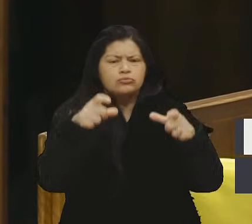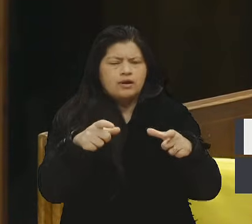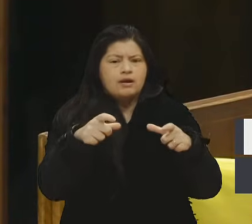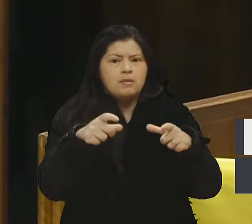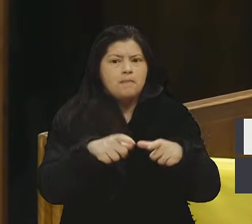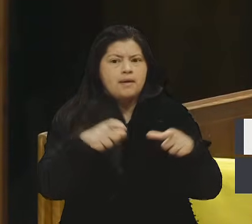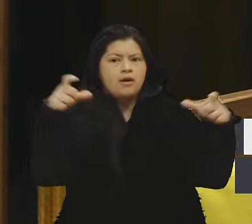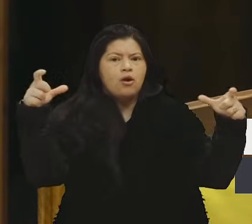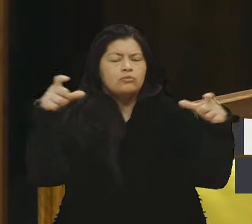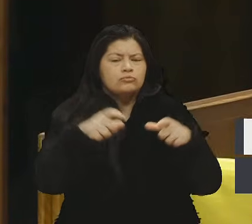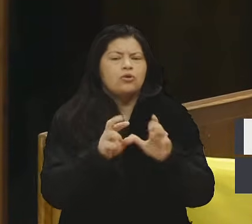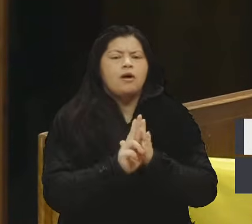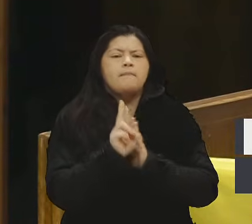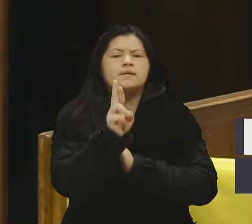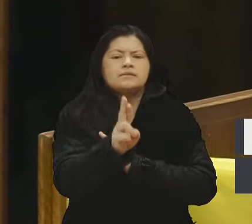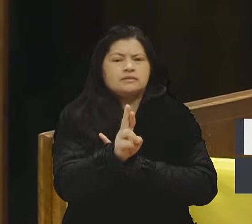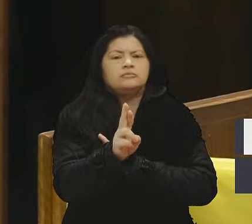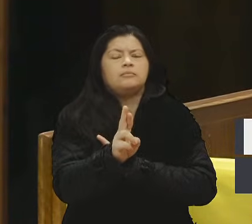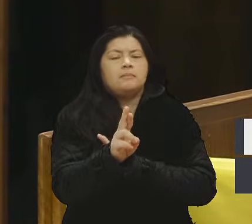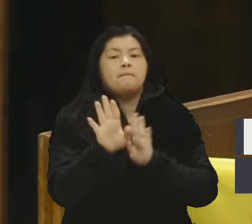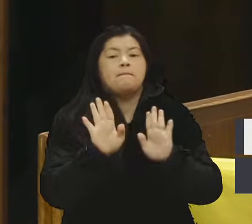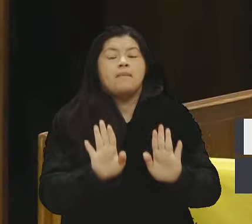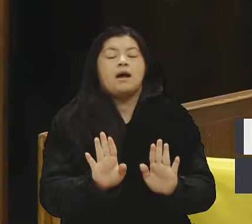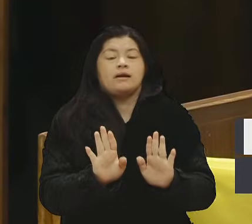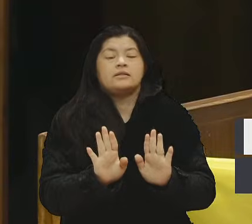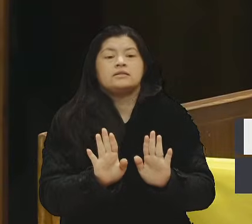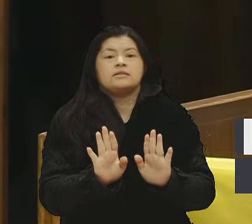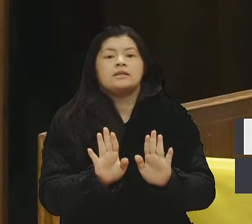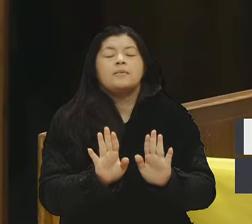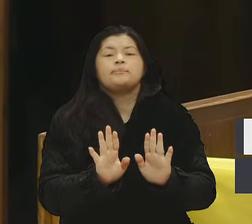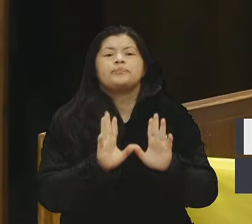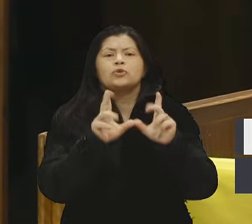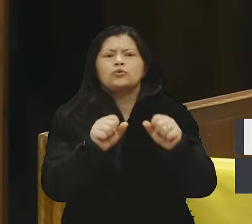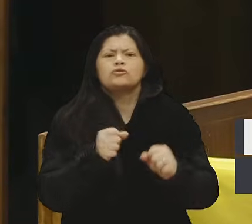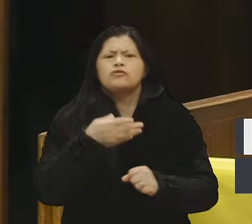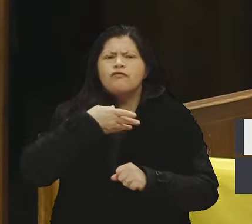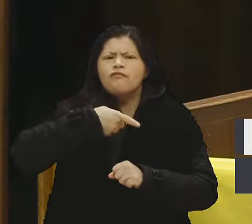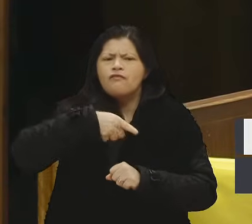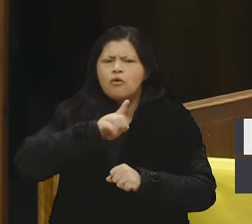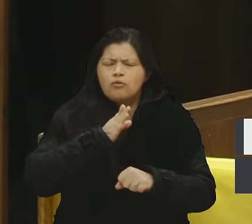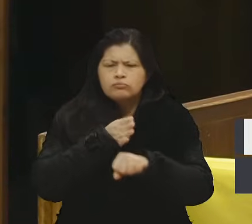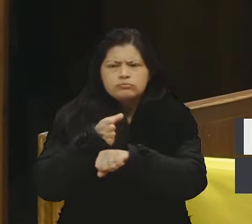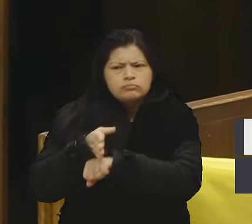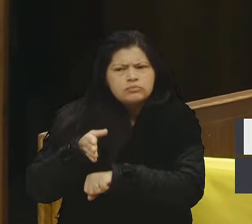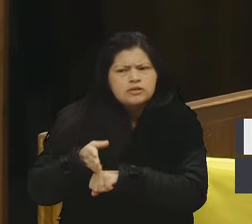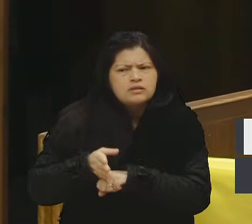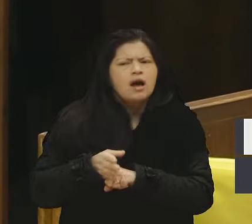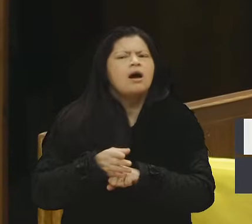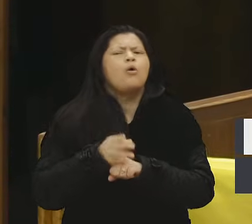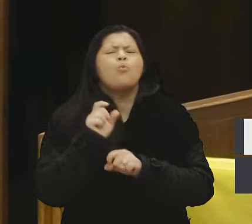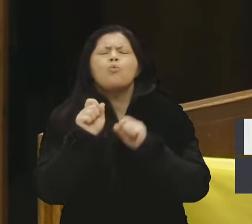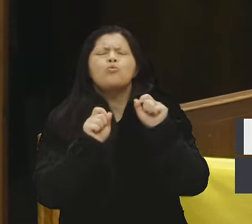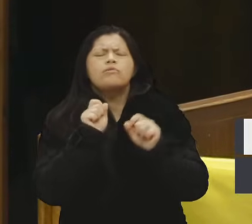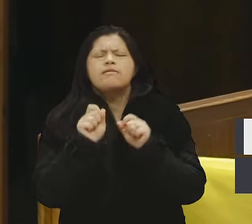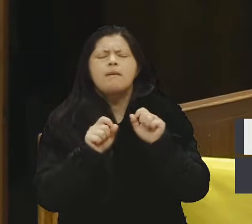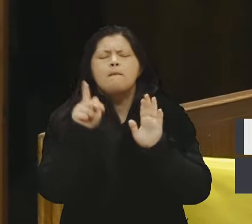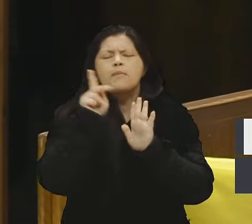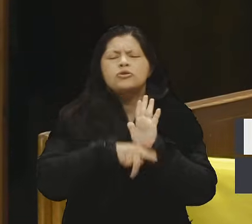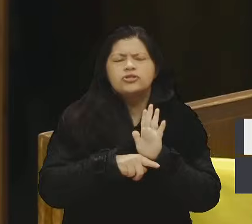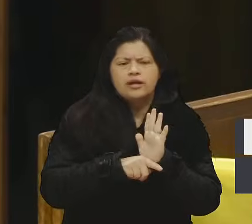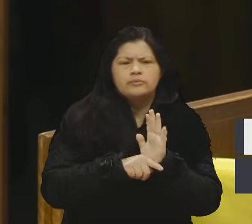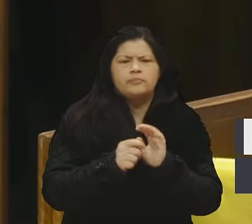ou menor representação, mas todas foram para que a gente pudesse escutar o que era esse projeto. E